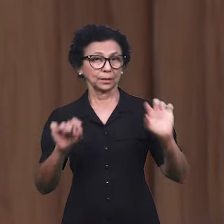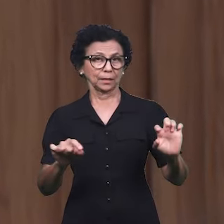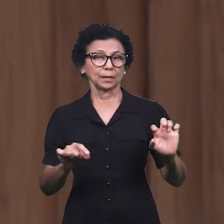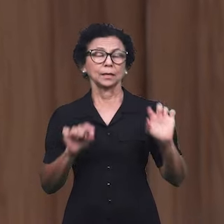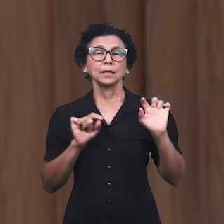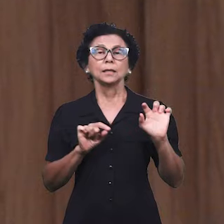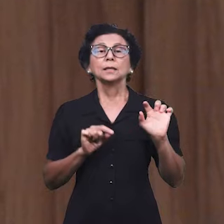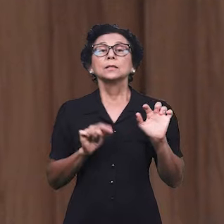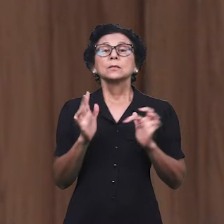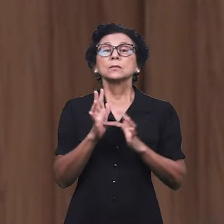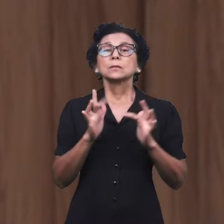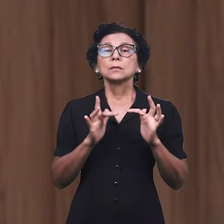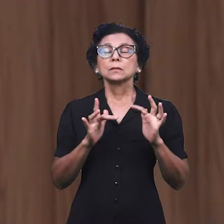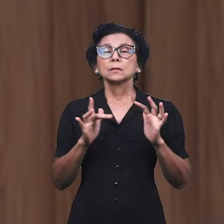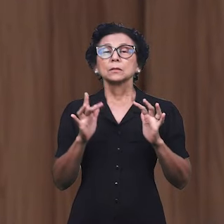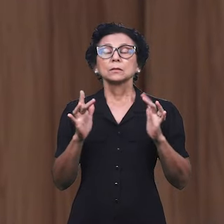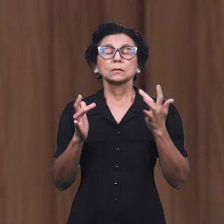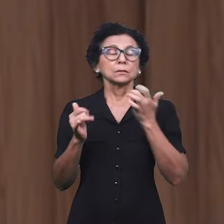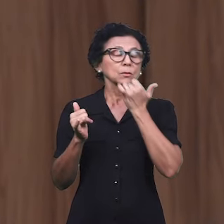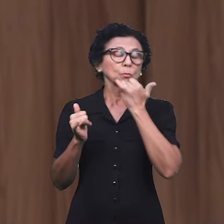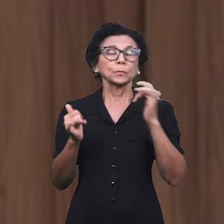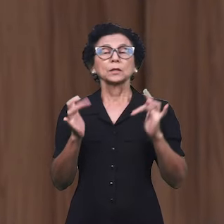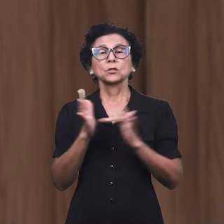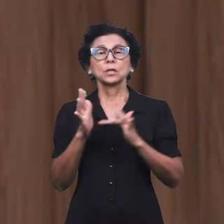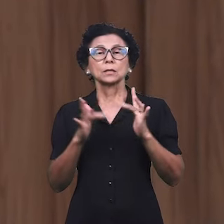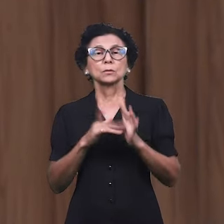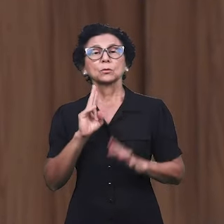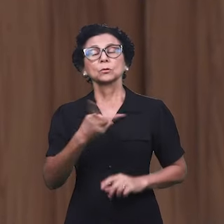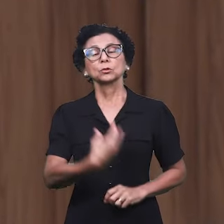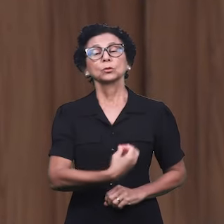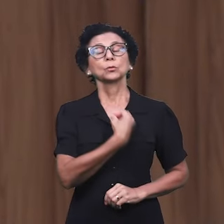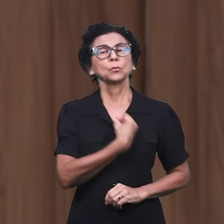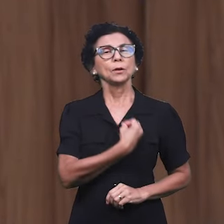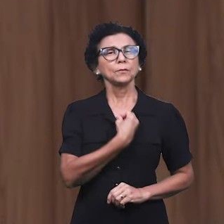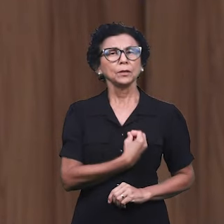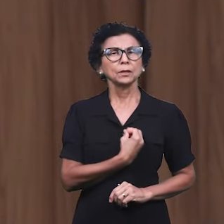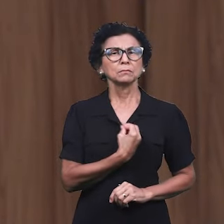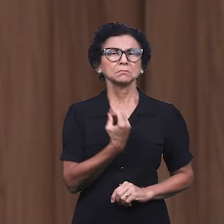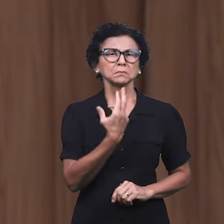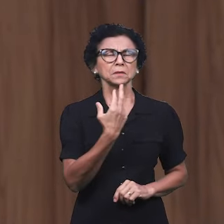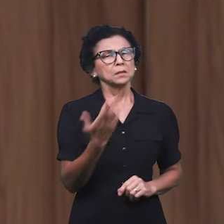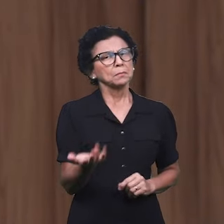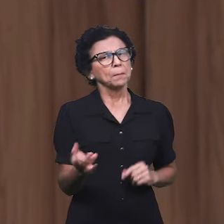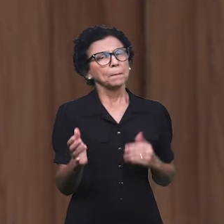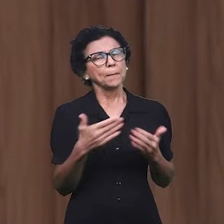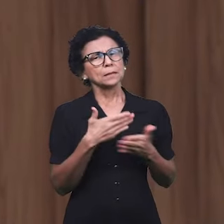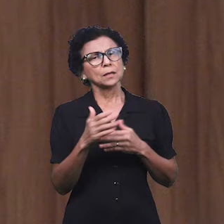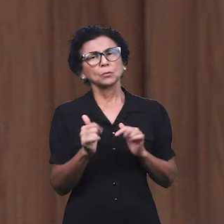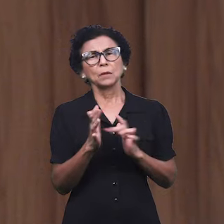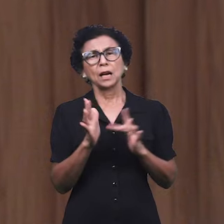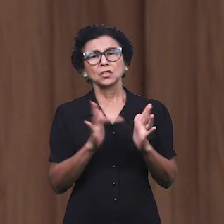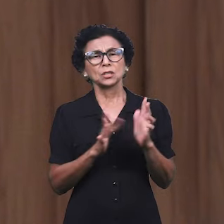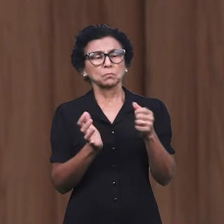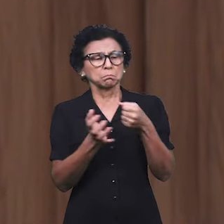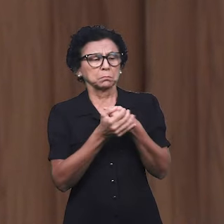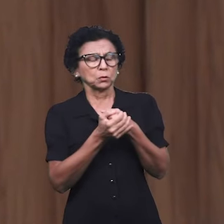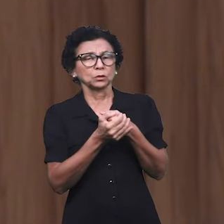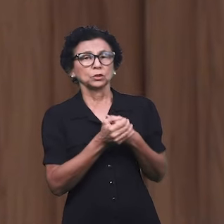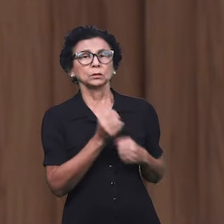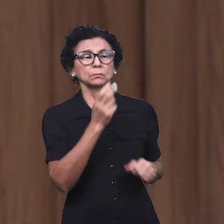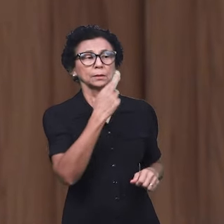oculto aos olhos de muitos, embaixo de tradições religiosas, embaixo de crenças, mas